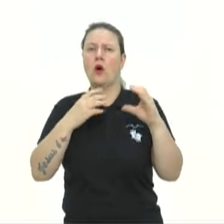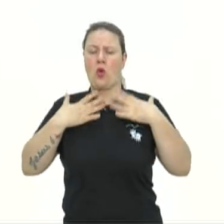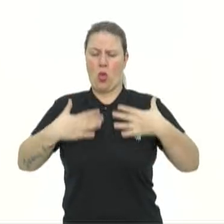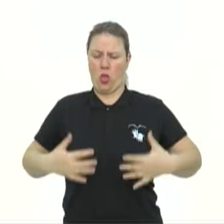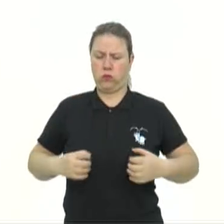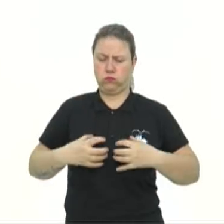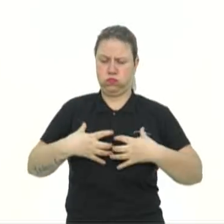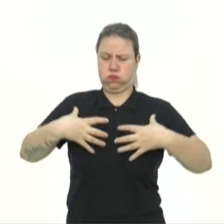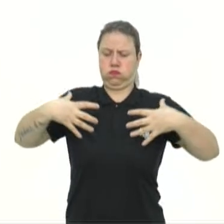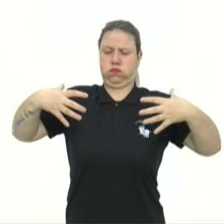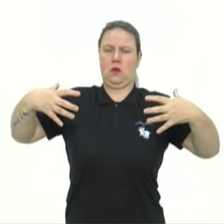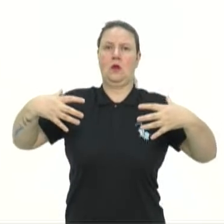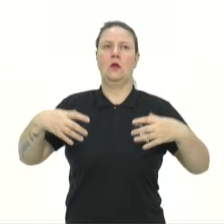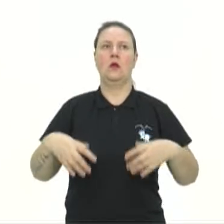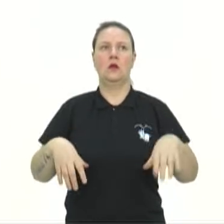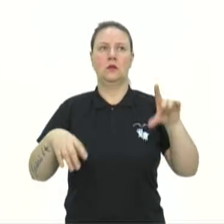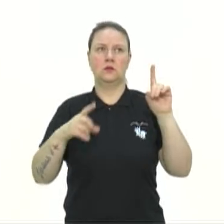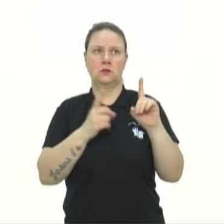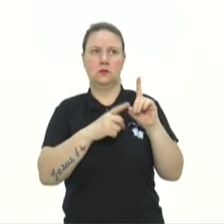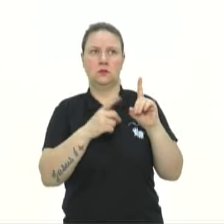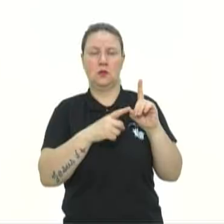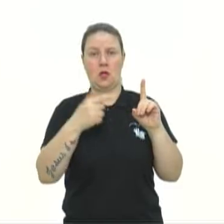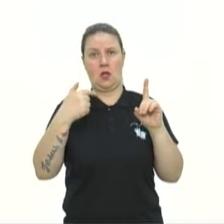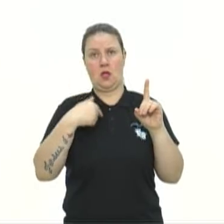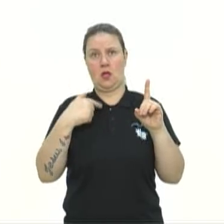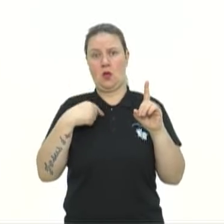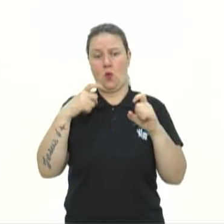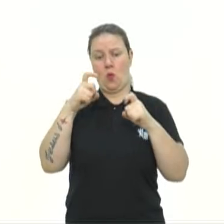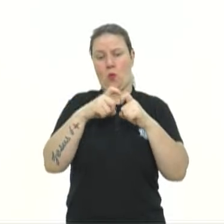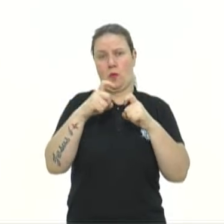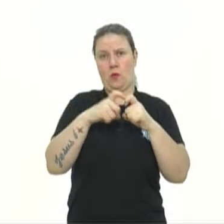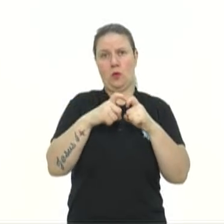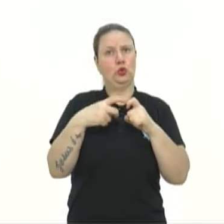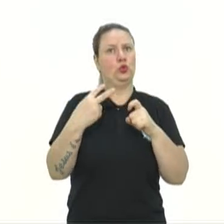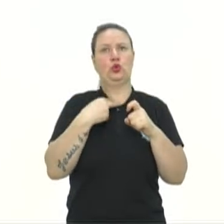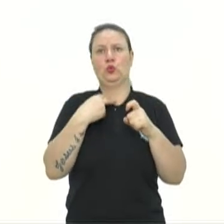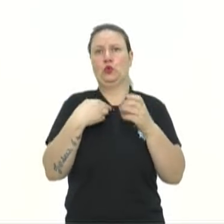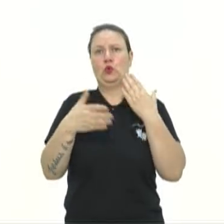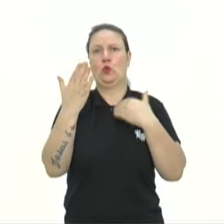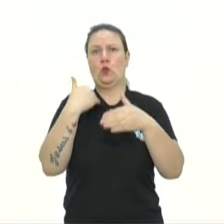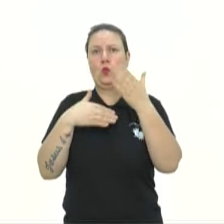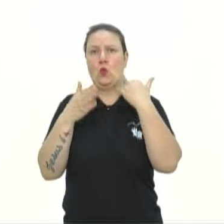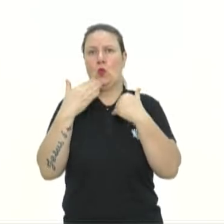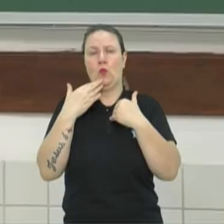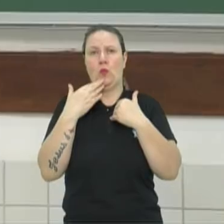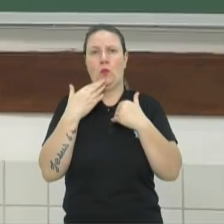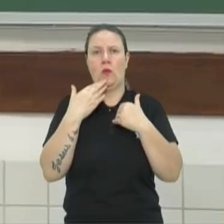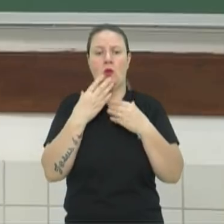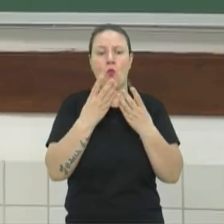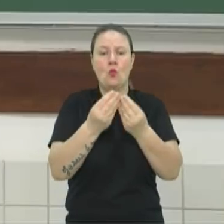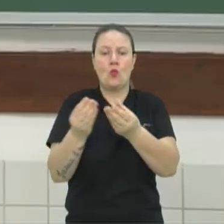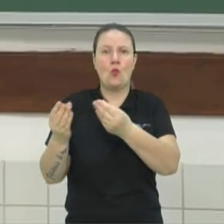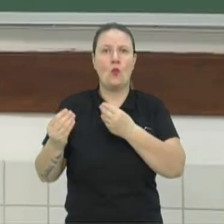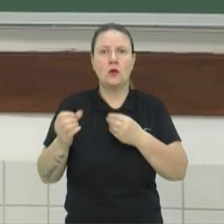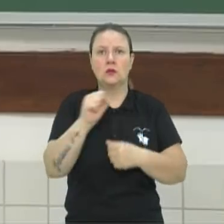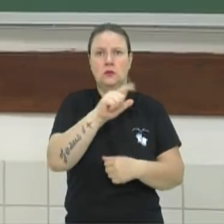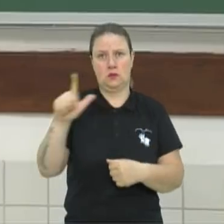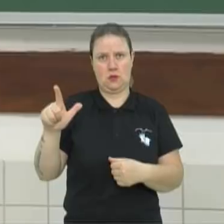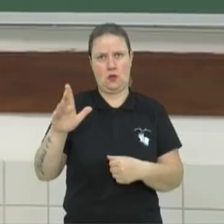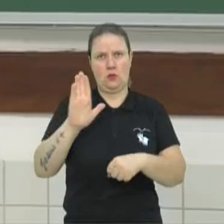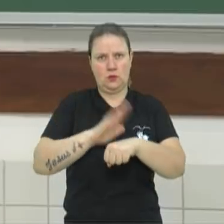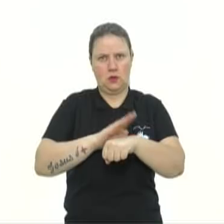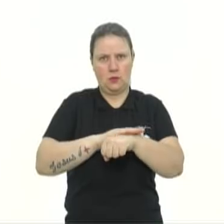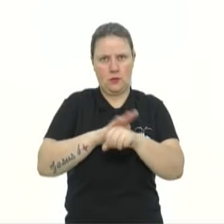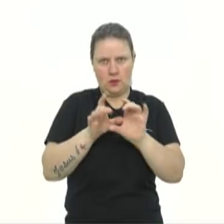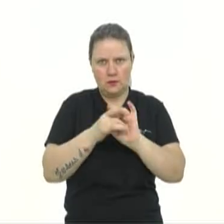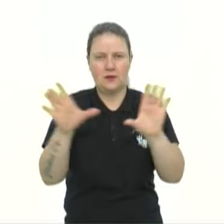D, segundo o meu médico, não posso comer comida com muito sal. Eu vou dar um tempinho para você e eu já retorno com a